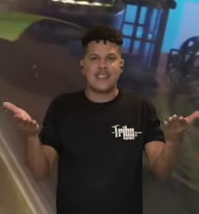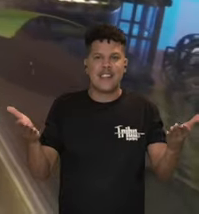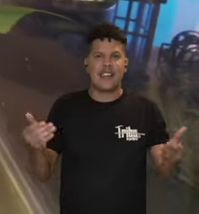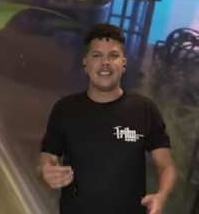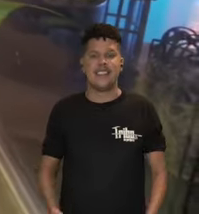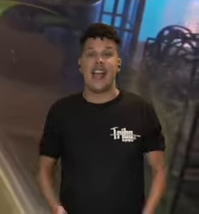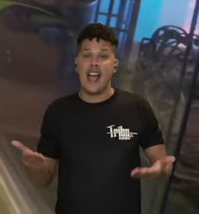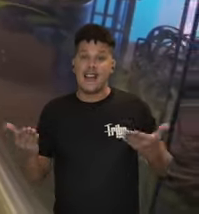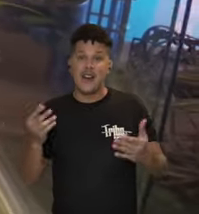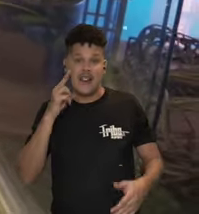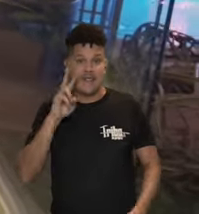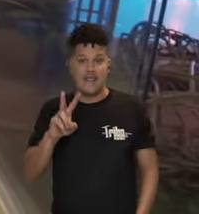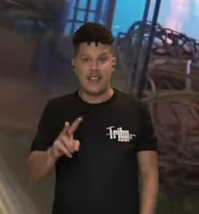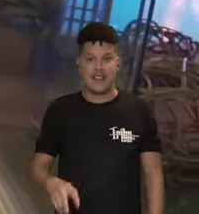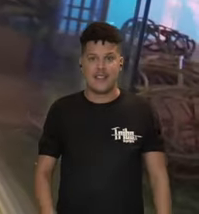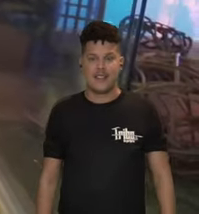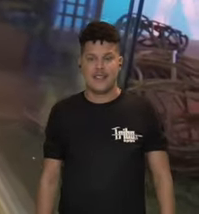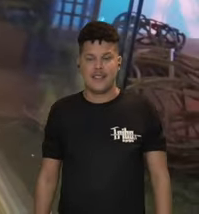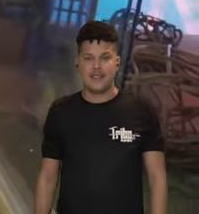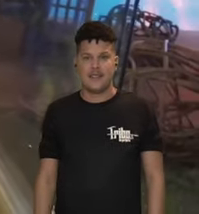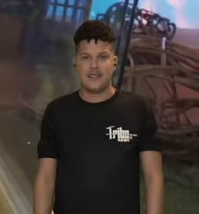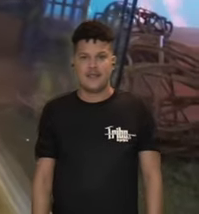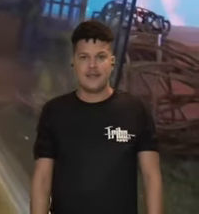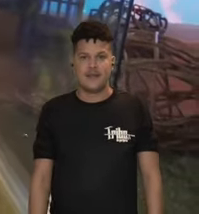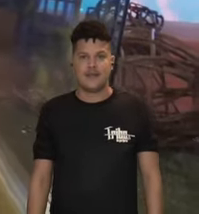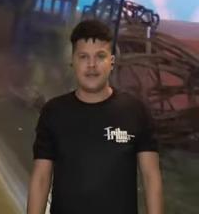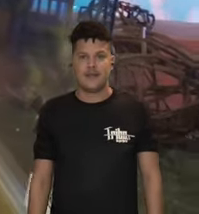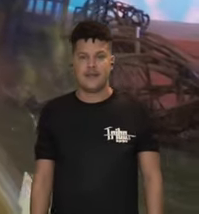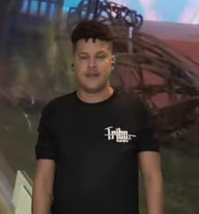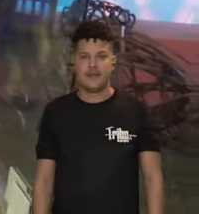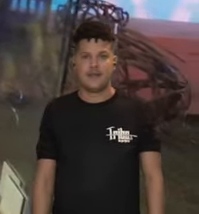né? Segura nessa aqui, ó. Vocês conhecem.